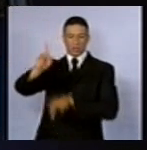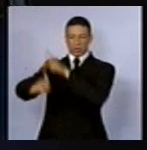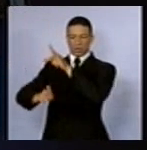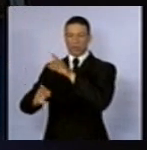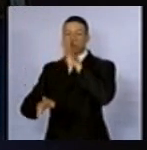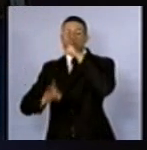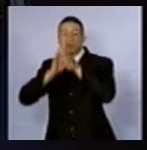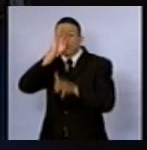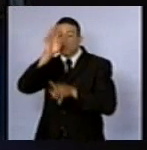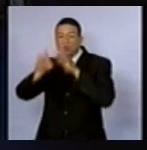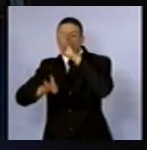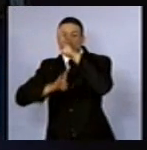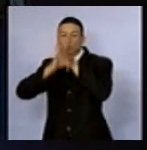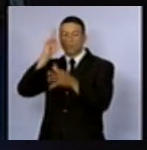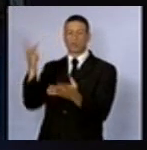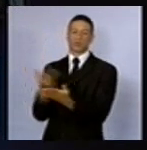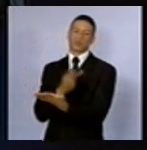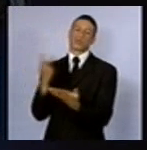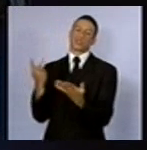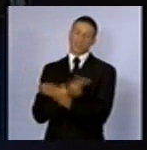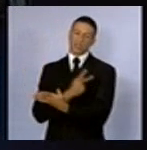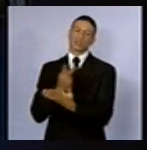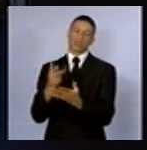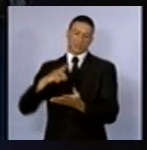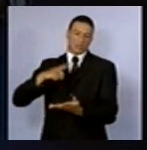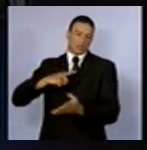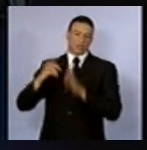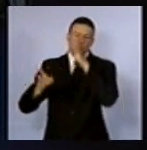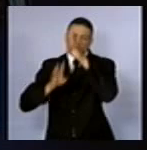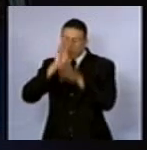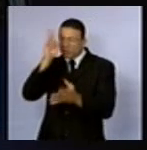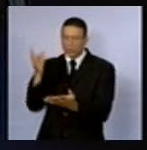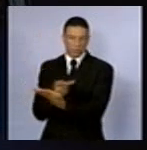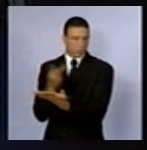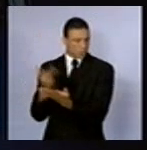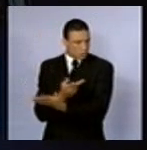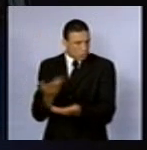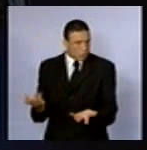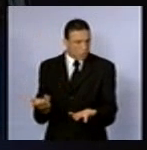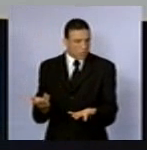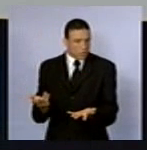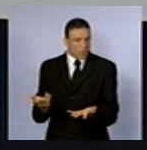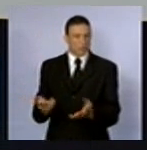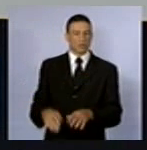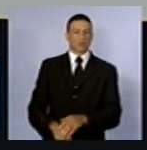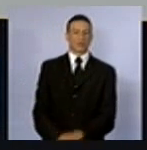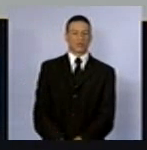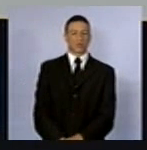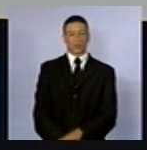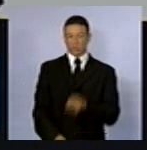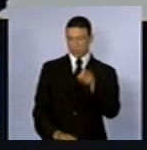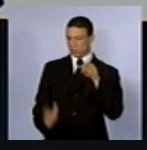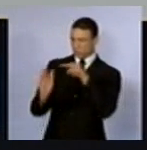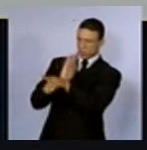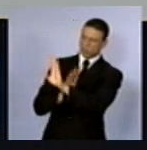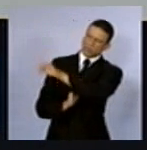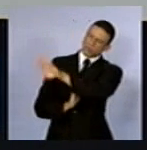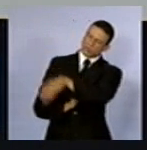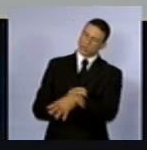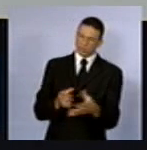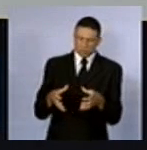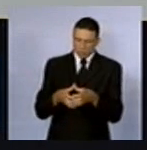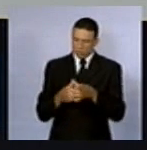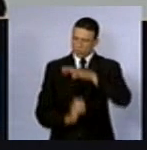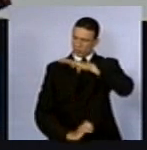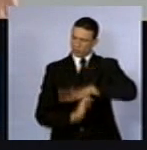ocupa aquela área de forma devida é uma questão não caberia então um controle por parte da dos órgãos enfim